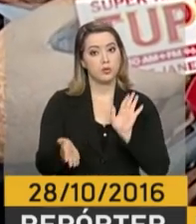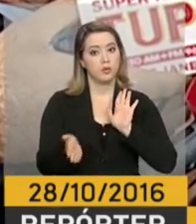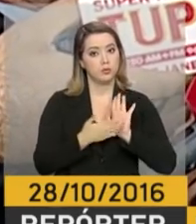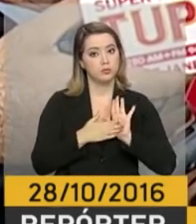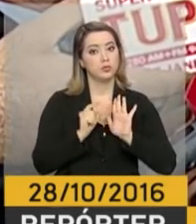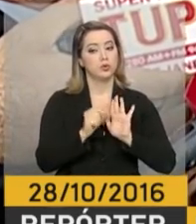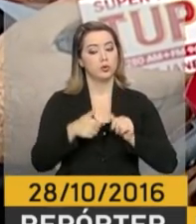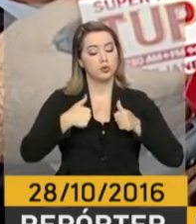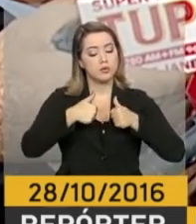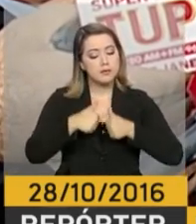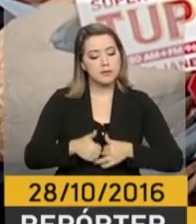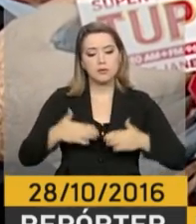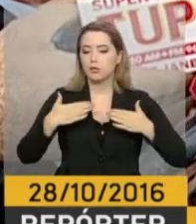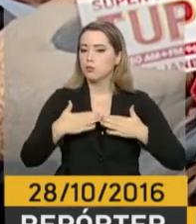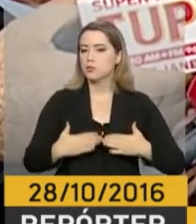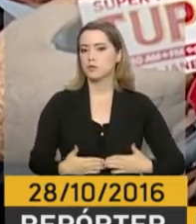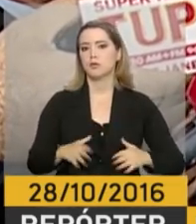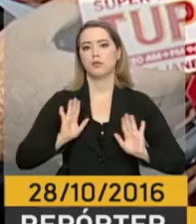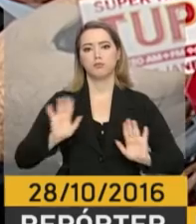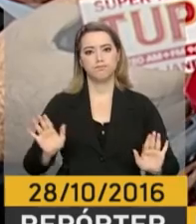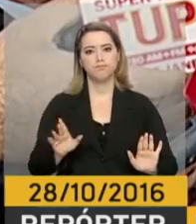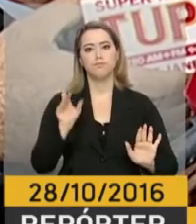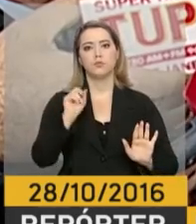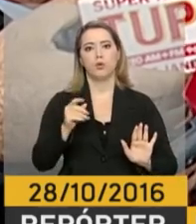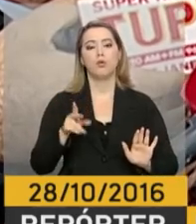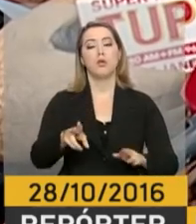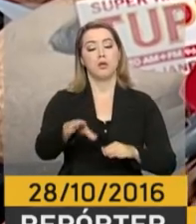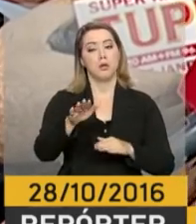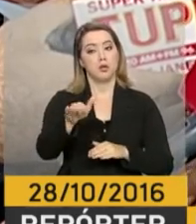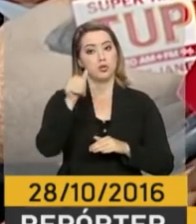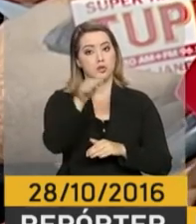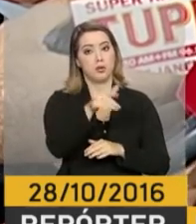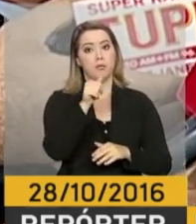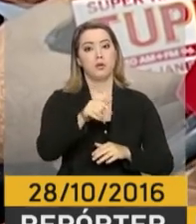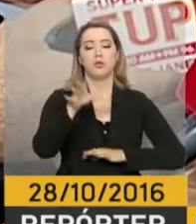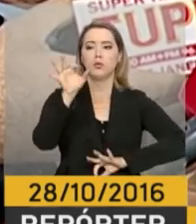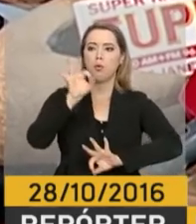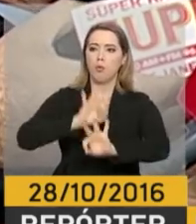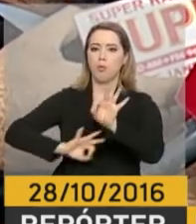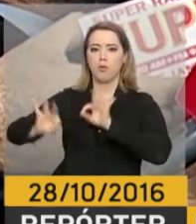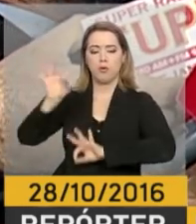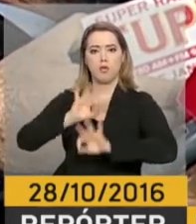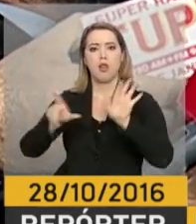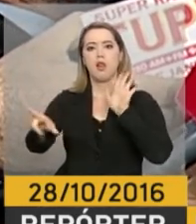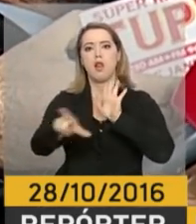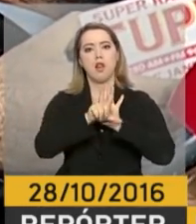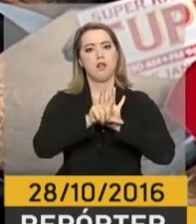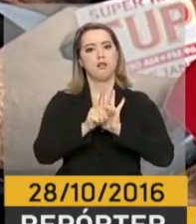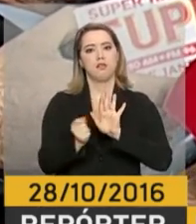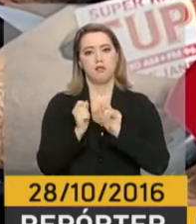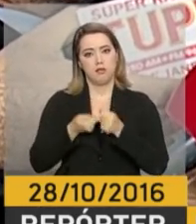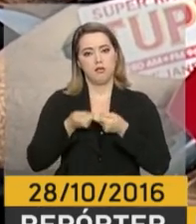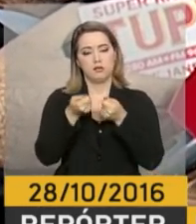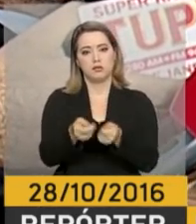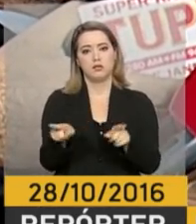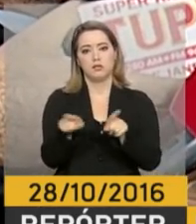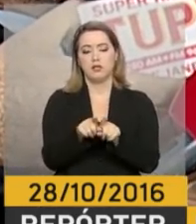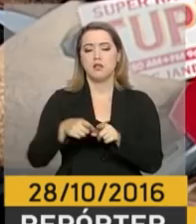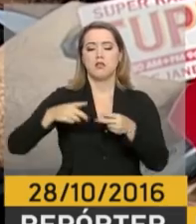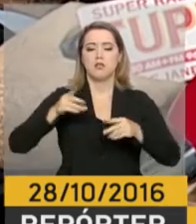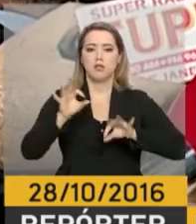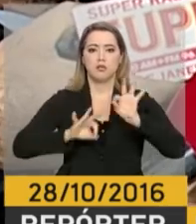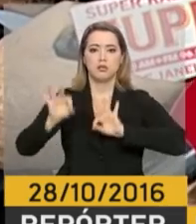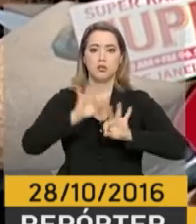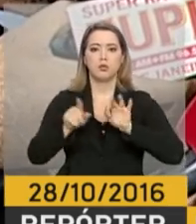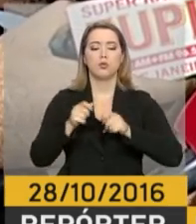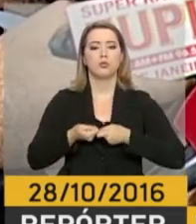estamos à disposição, convocados para garantia da lei e da ordem, como já fomos anteriormente, estamos inteiramente à disposição, reforçando